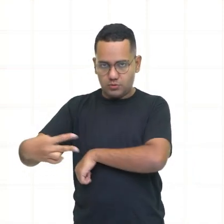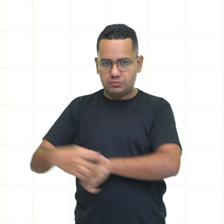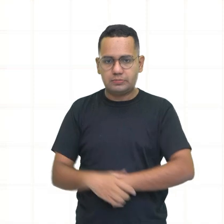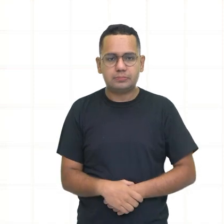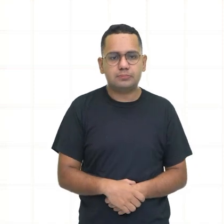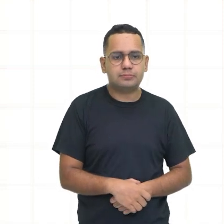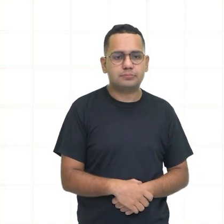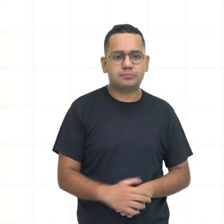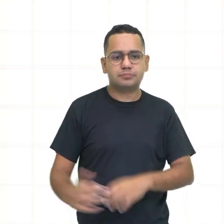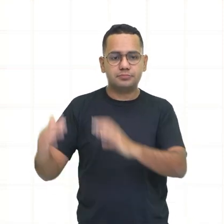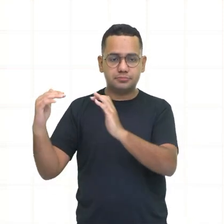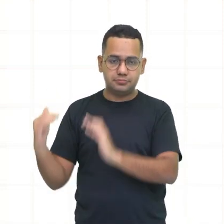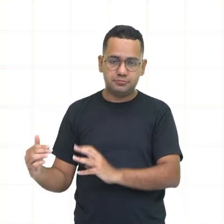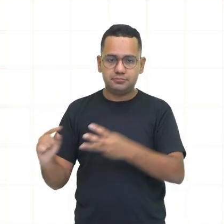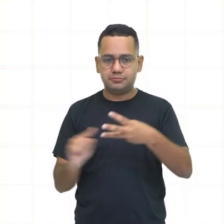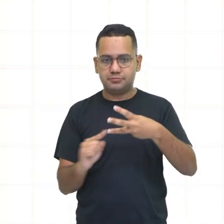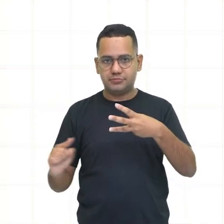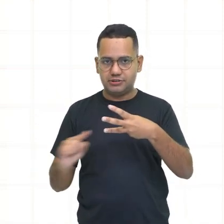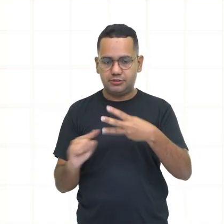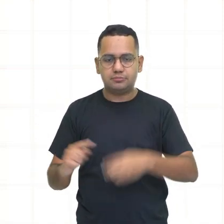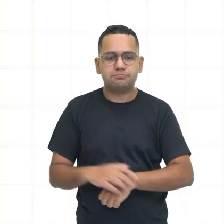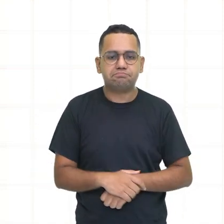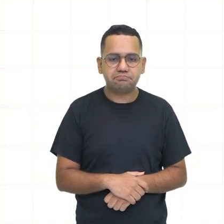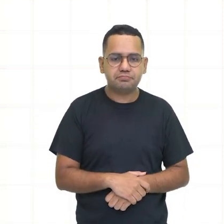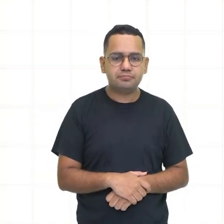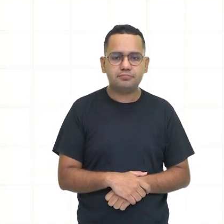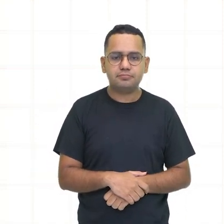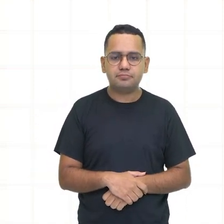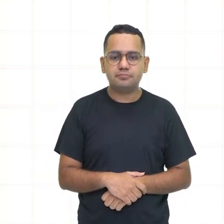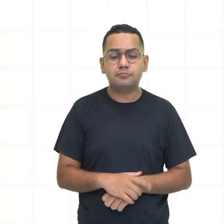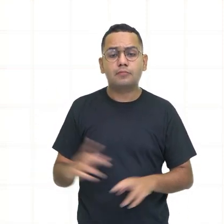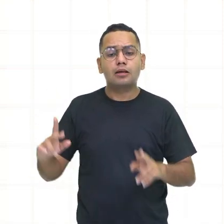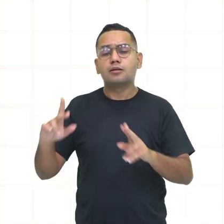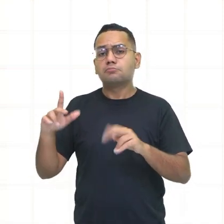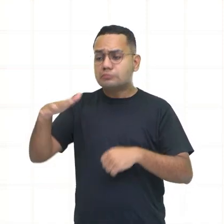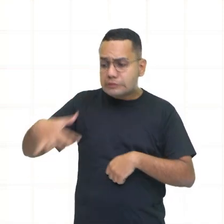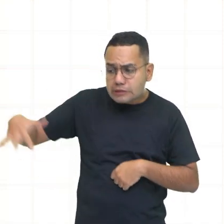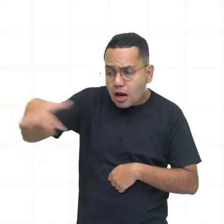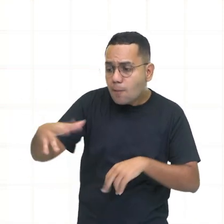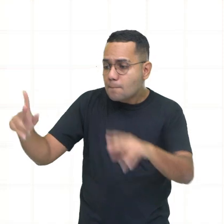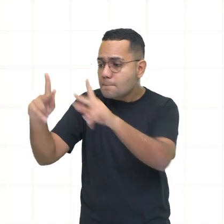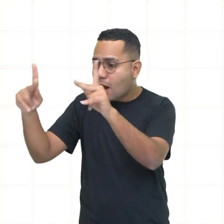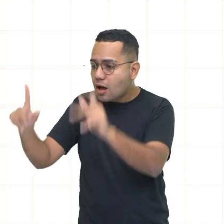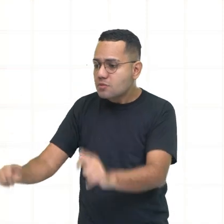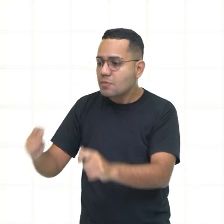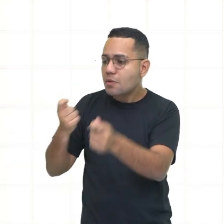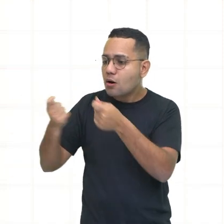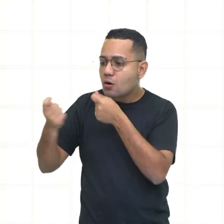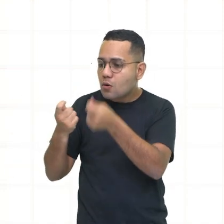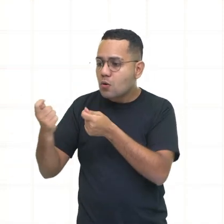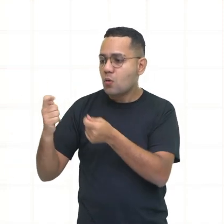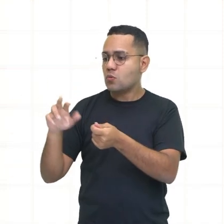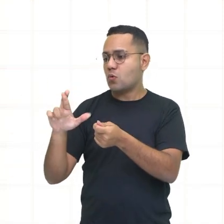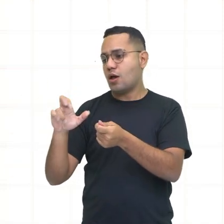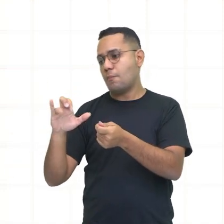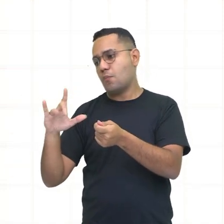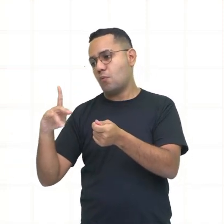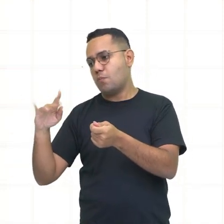as consequências? Pacificação do Rio Grande do Sul sob o controle do